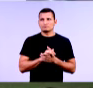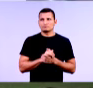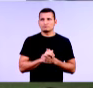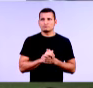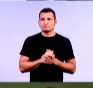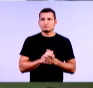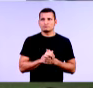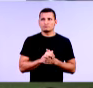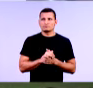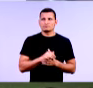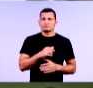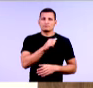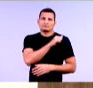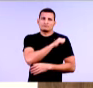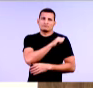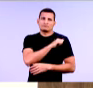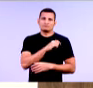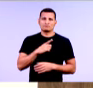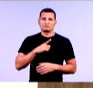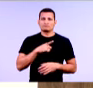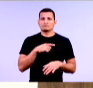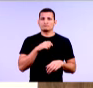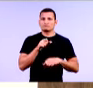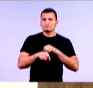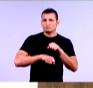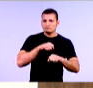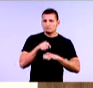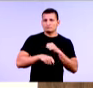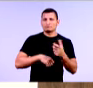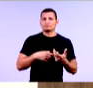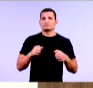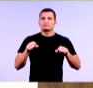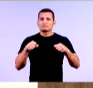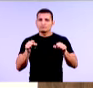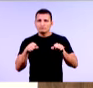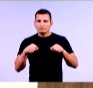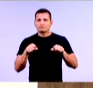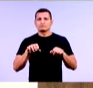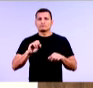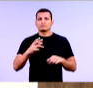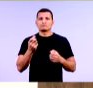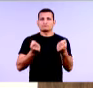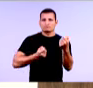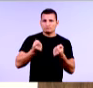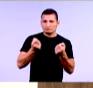nossos alunos devem ter uma bicicleta, uma motocicleta, um carro, né? Todo